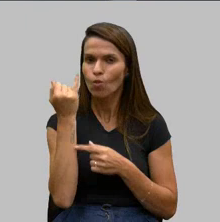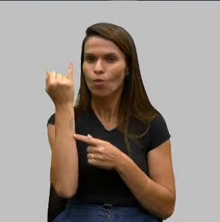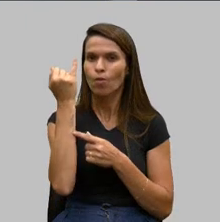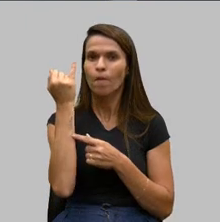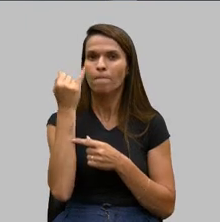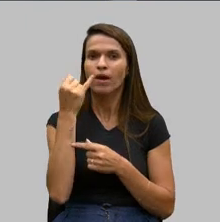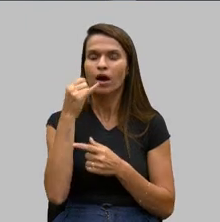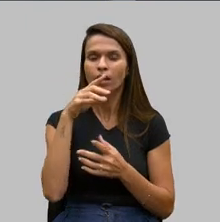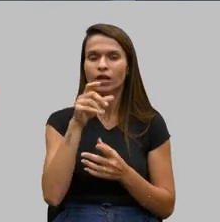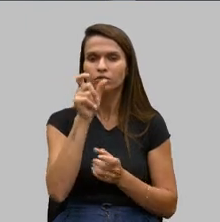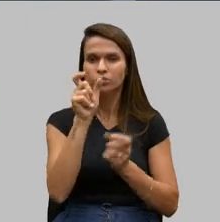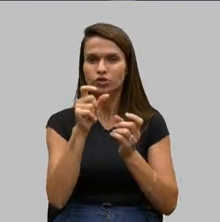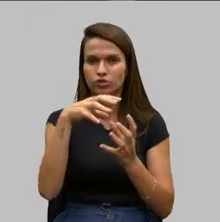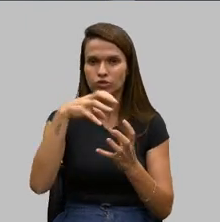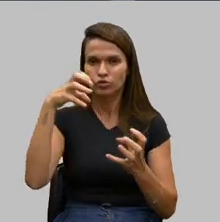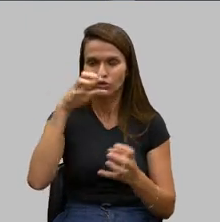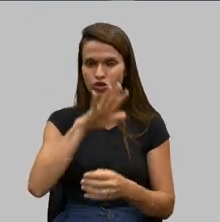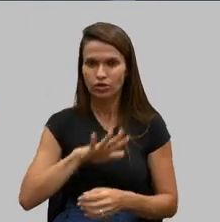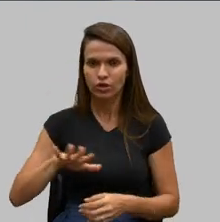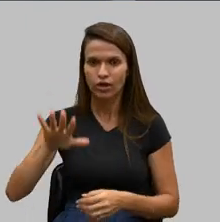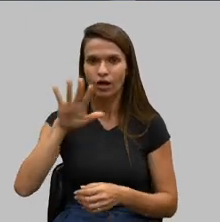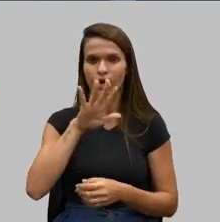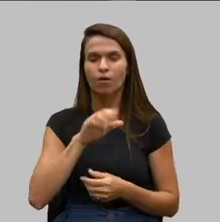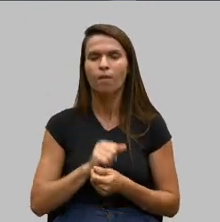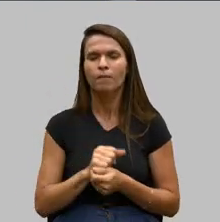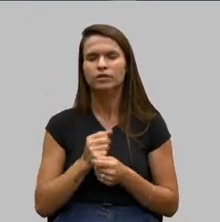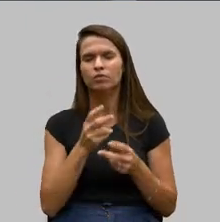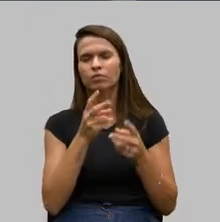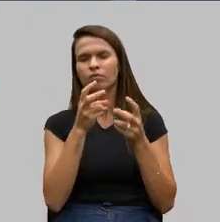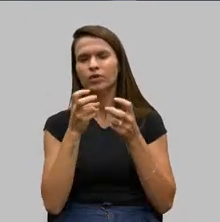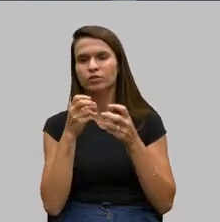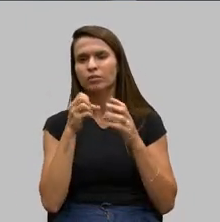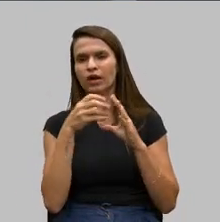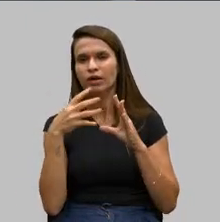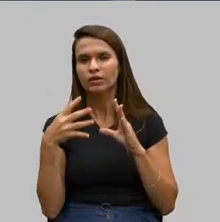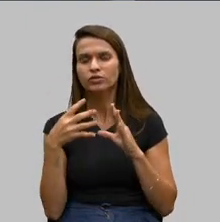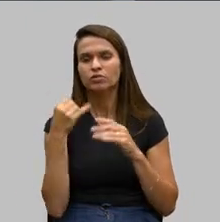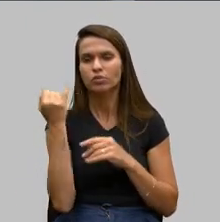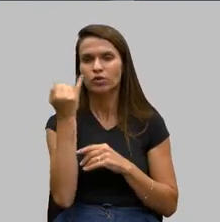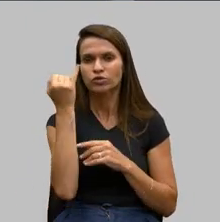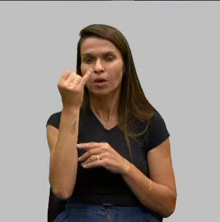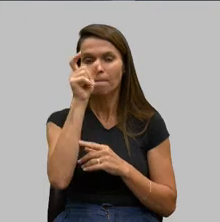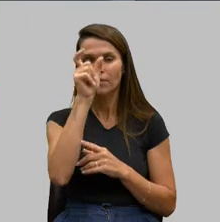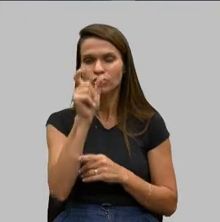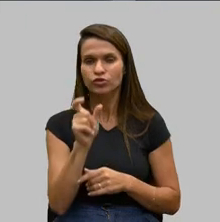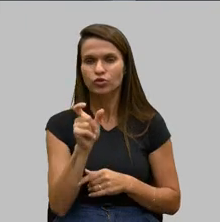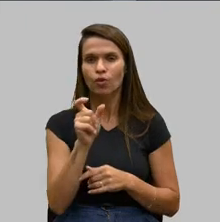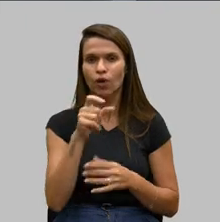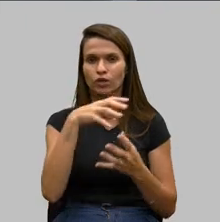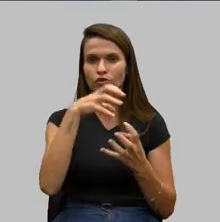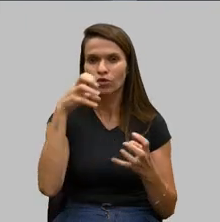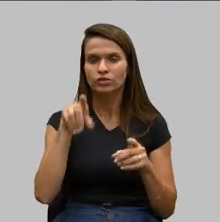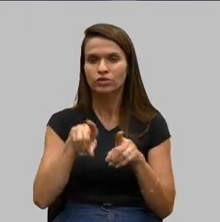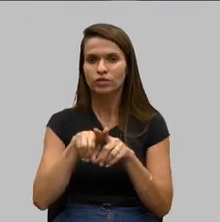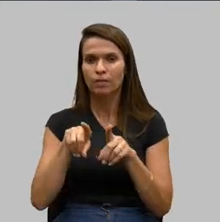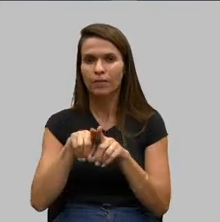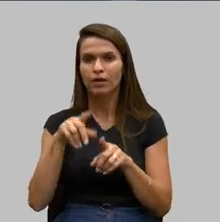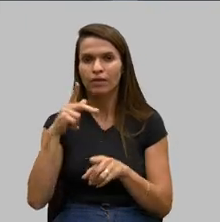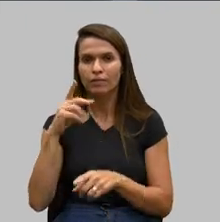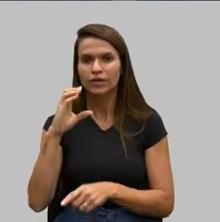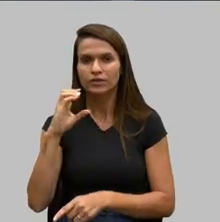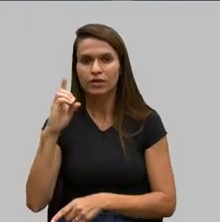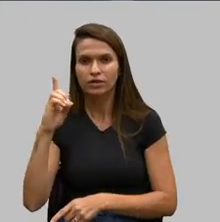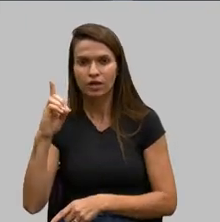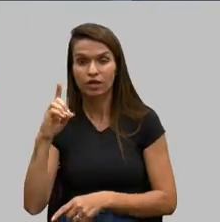geral mas eu trago aqui um aspecto muito importante para o idoso pessoa com deficiência que vem antes mesmo